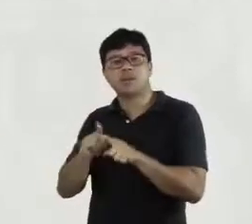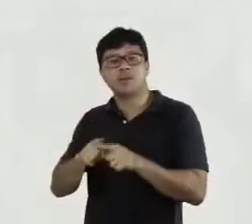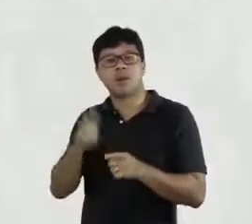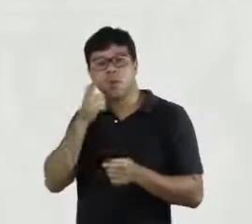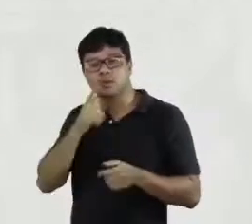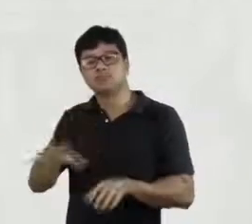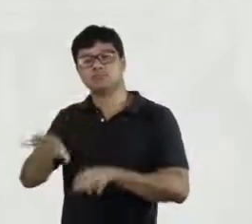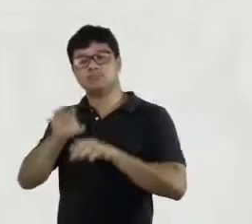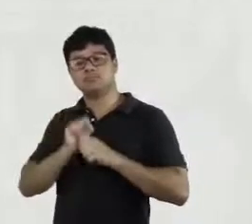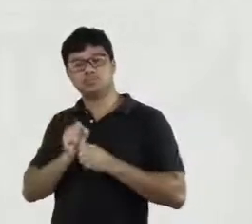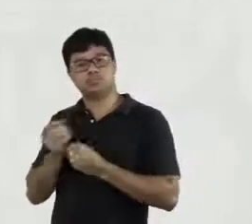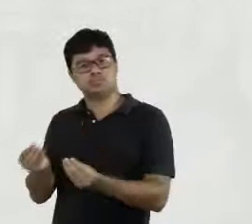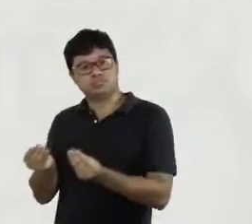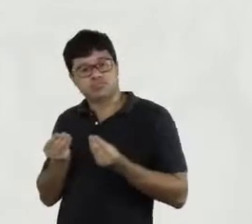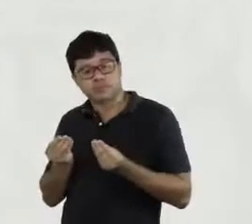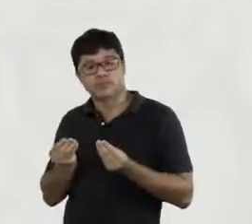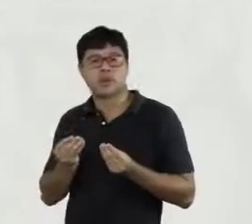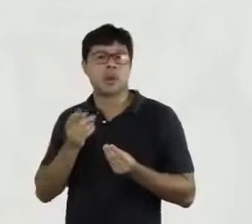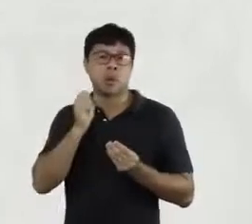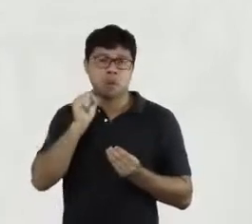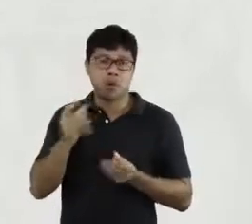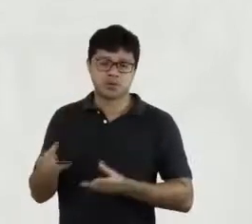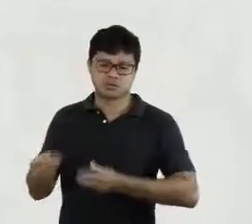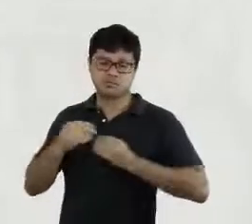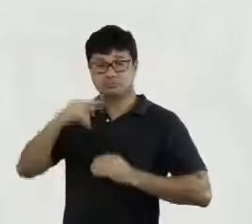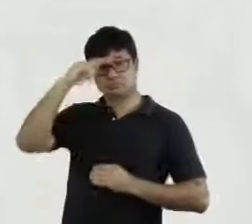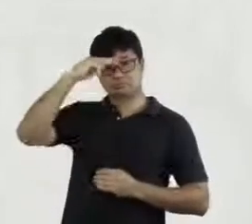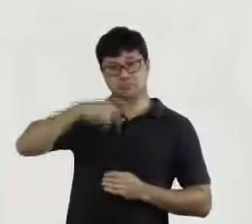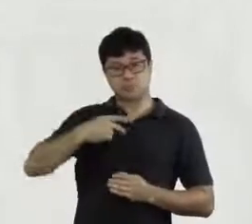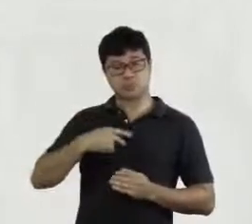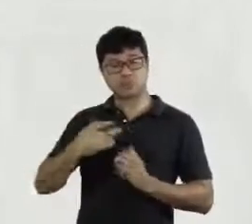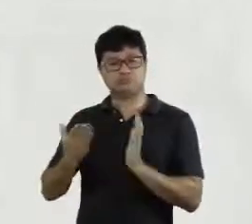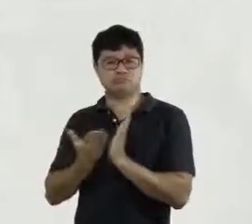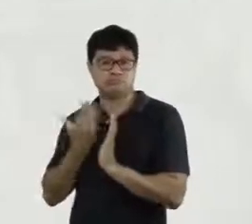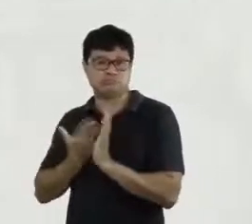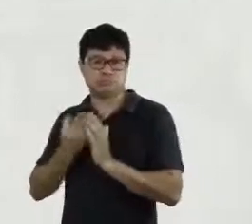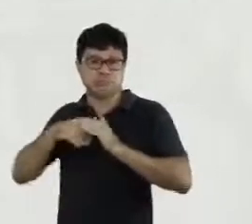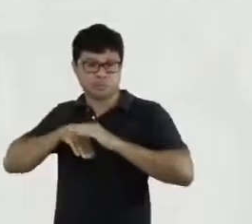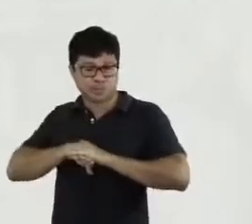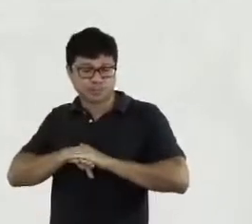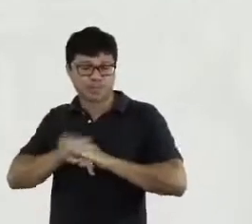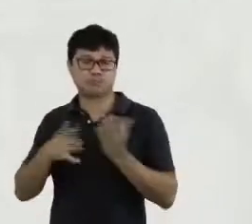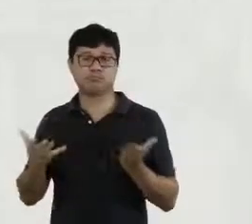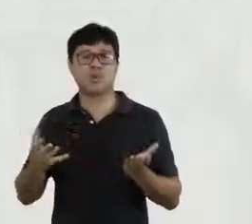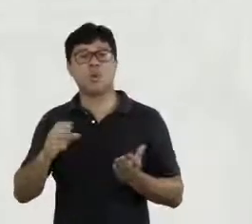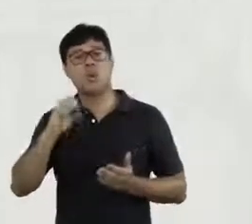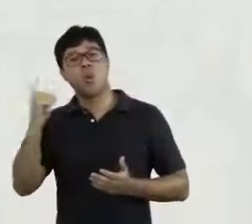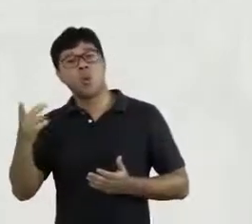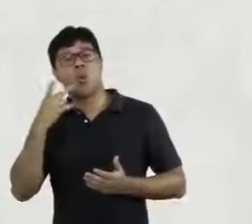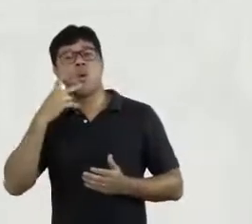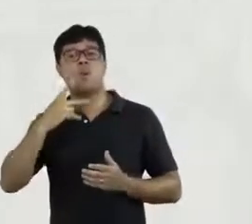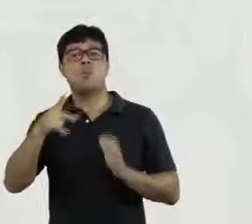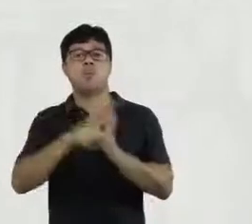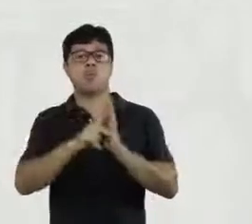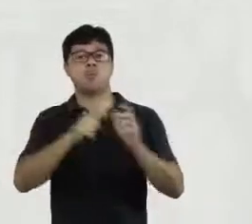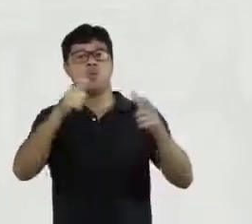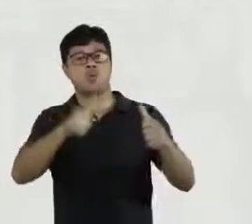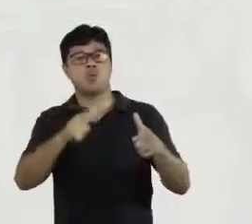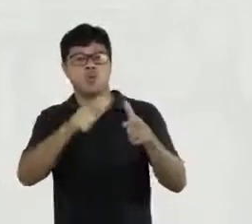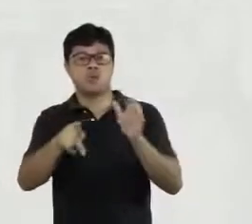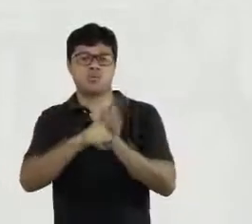posse, seja ela por uma retenção pessoal, privativa, né, ou guarda institucional.